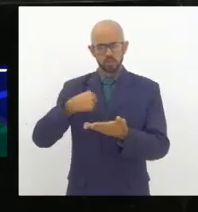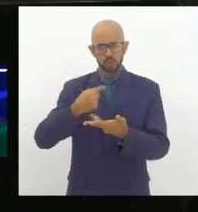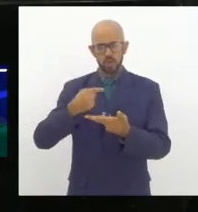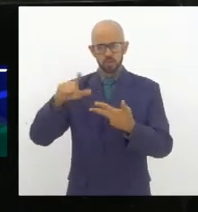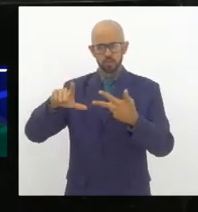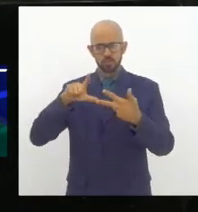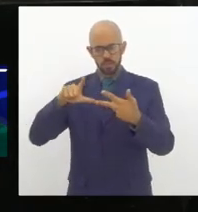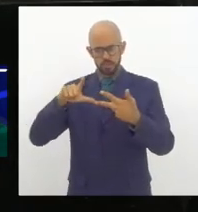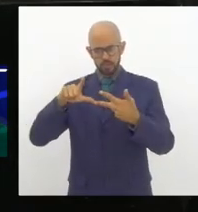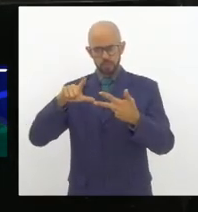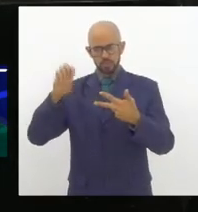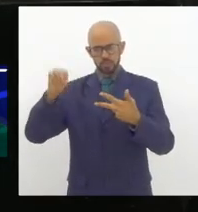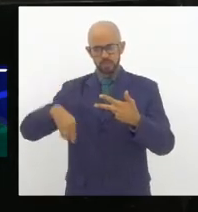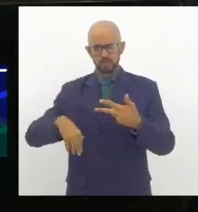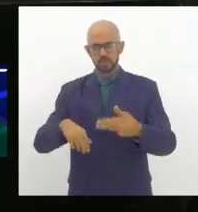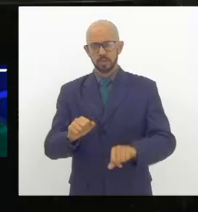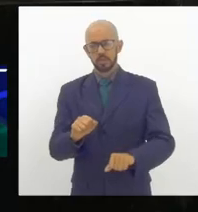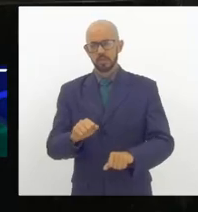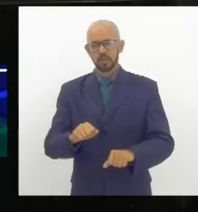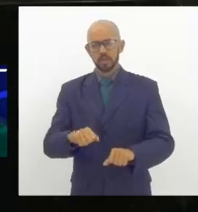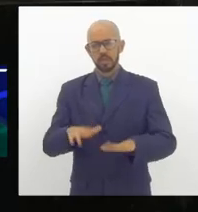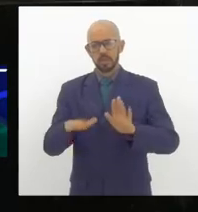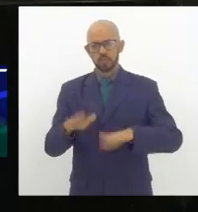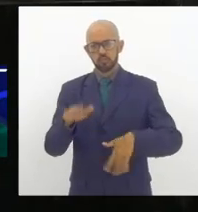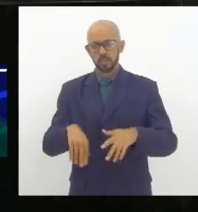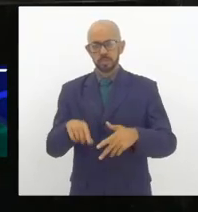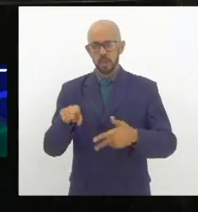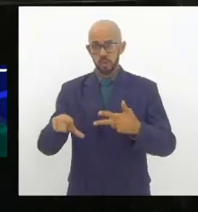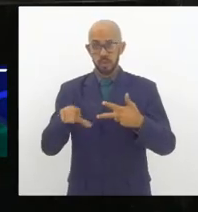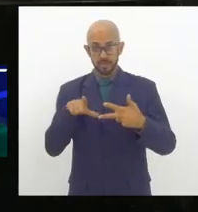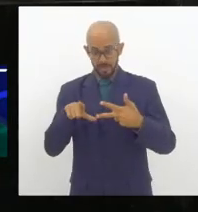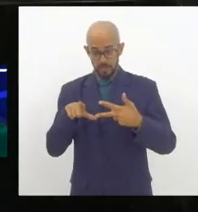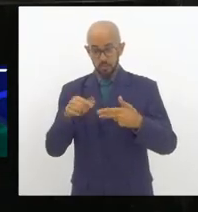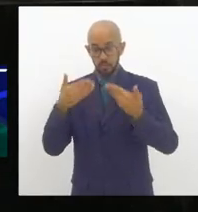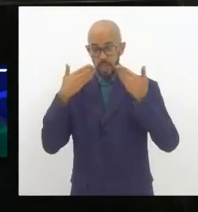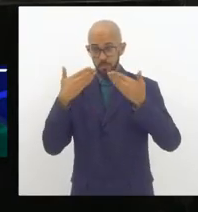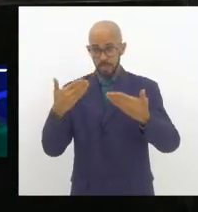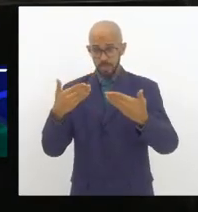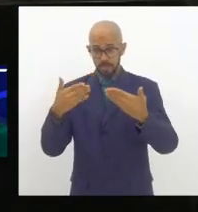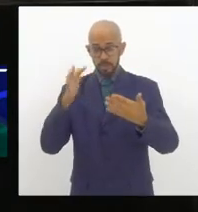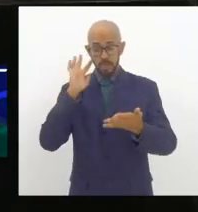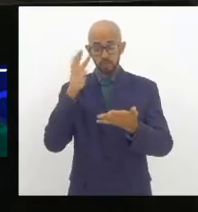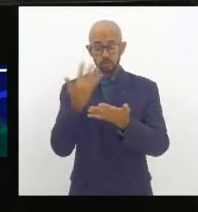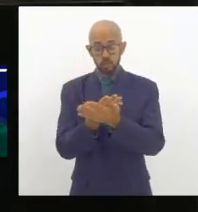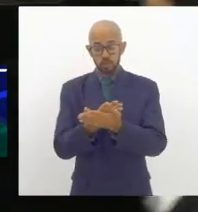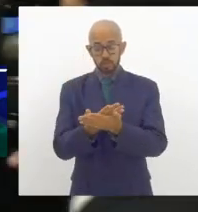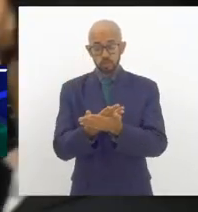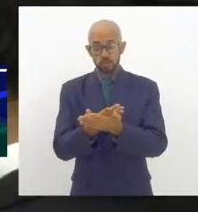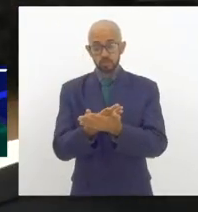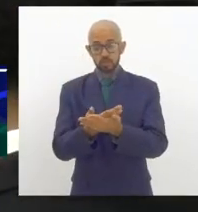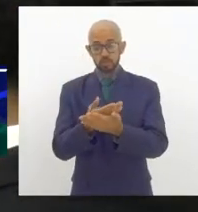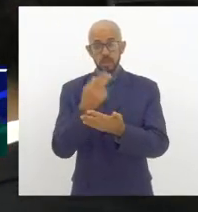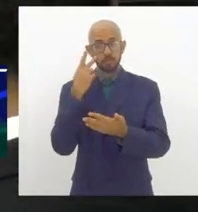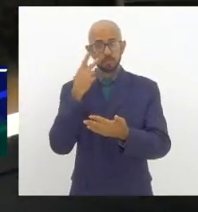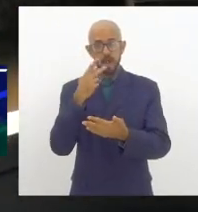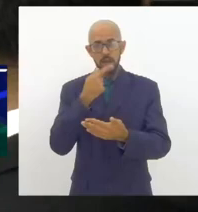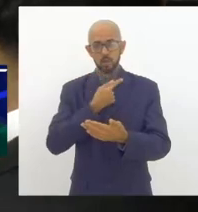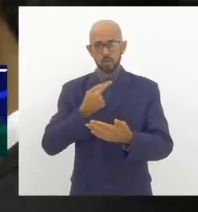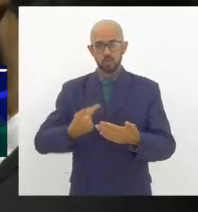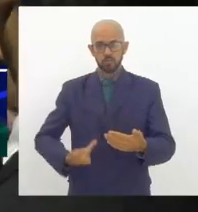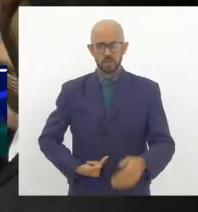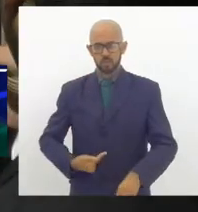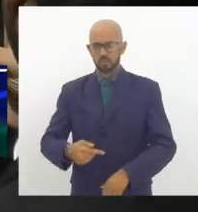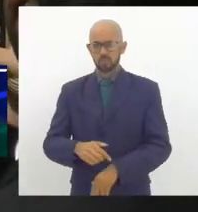legislativo e por muitas vezes é esse poder legislativo que apresenta as soluções para o governo do estado